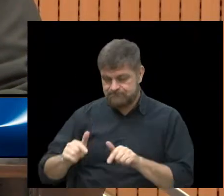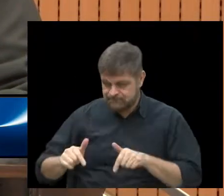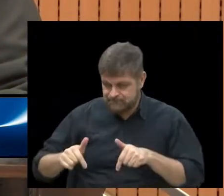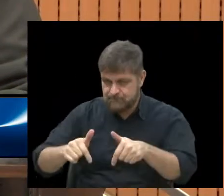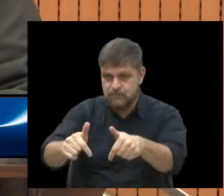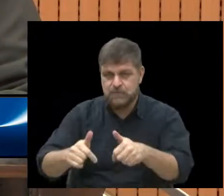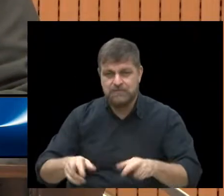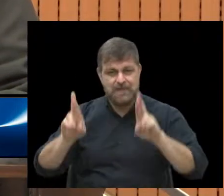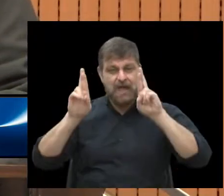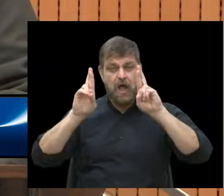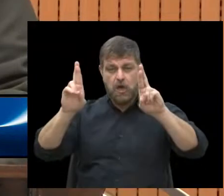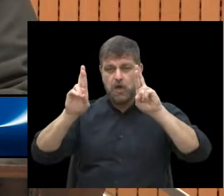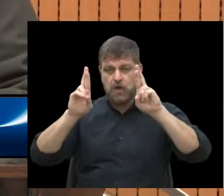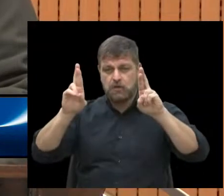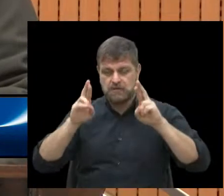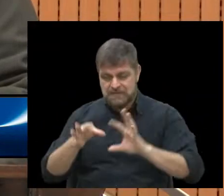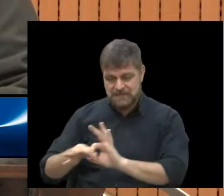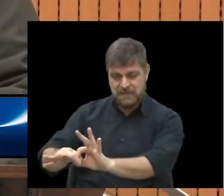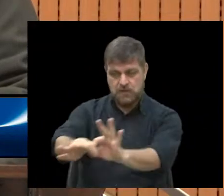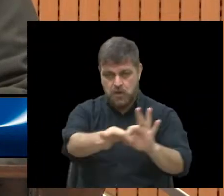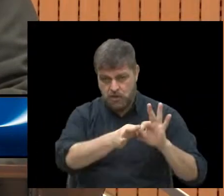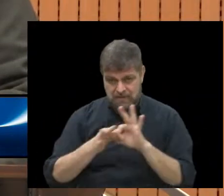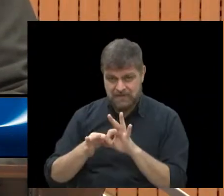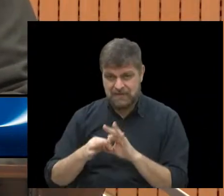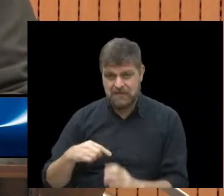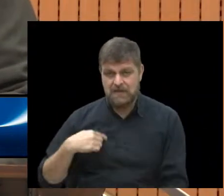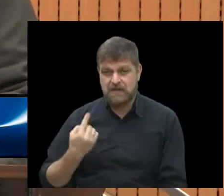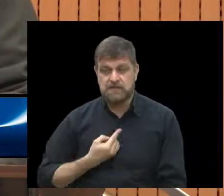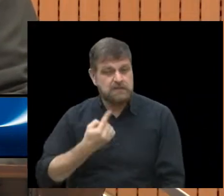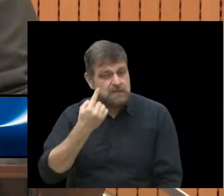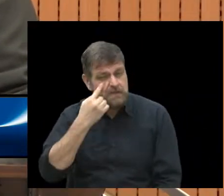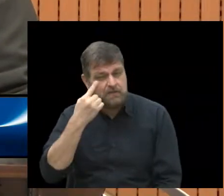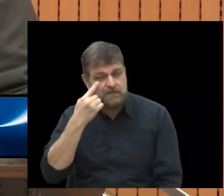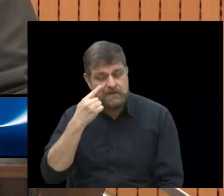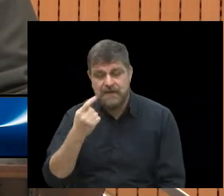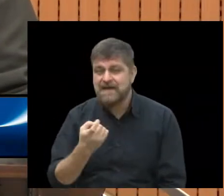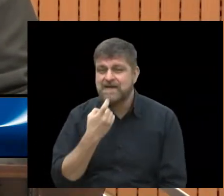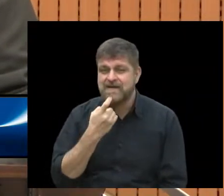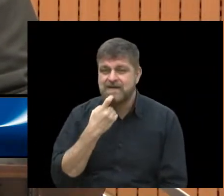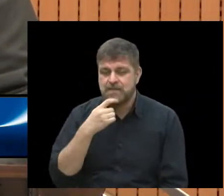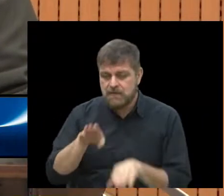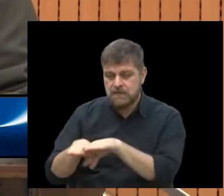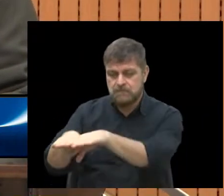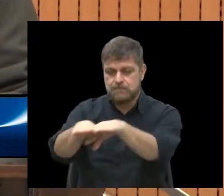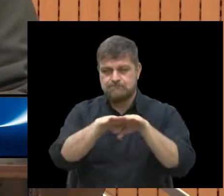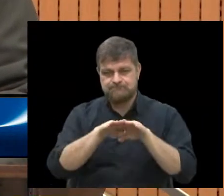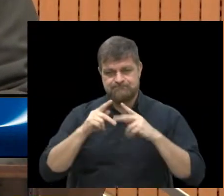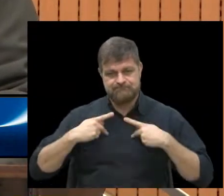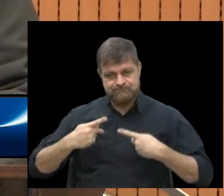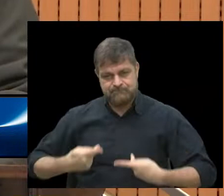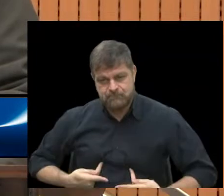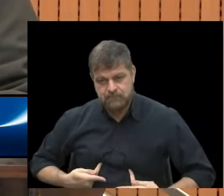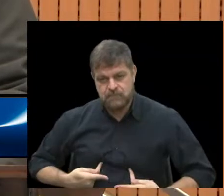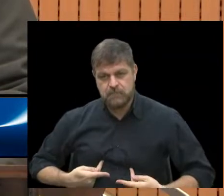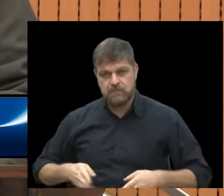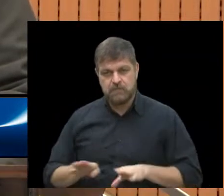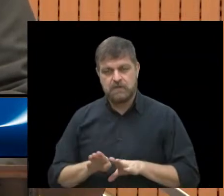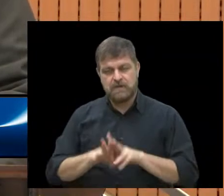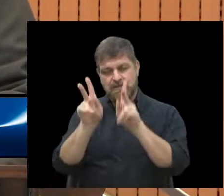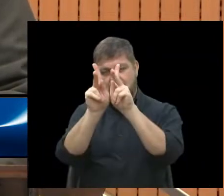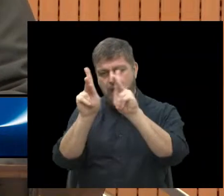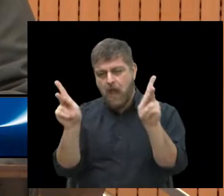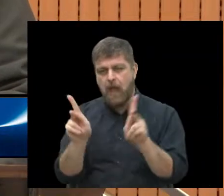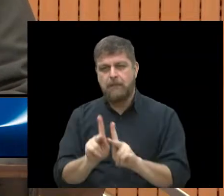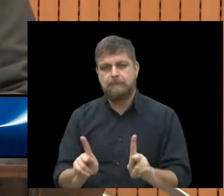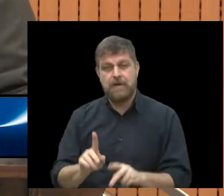jogos sendo torcida única, porque assim nós vamos ver uma Campinas mais humana e uma Campinas mais em paz em dia